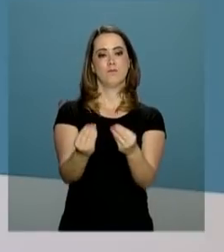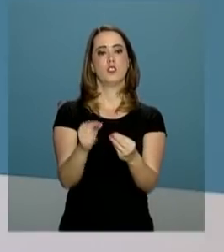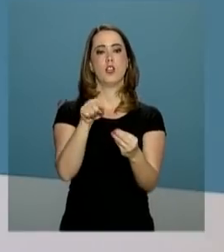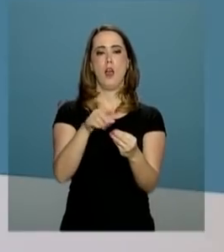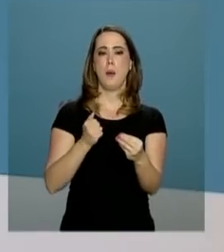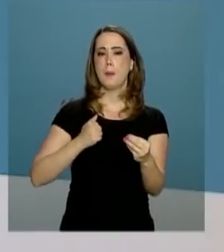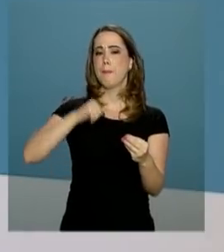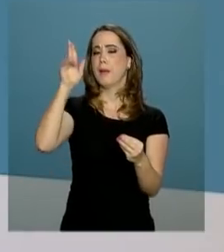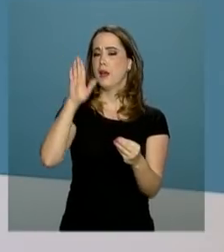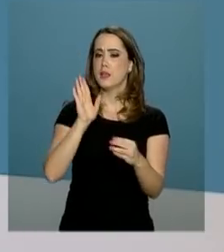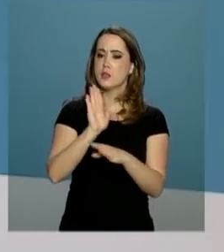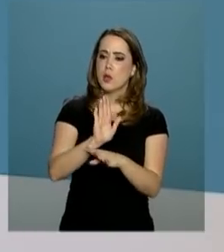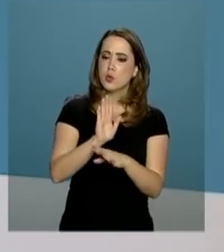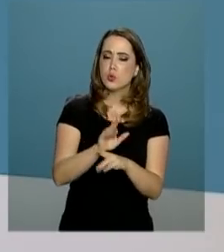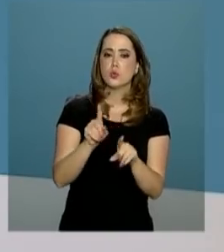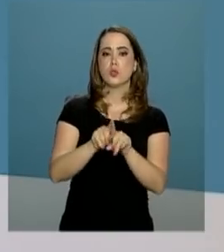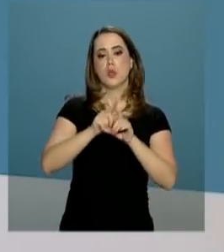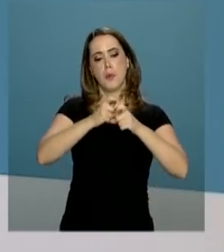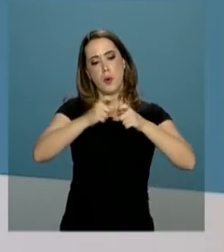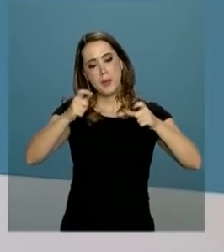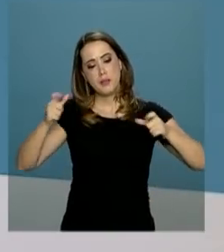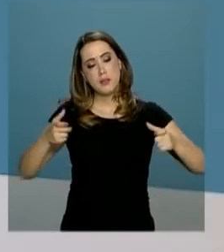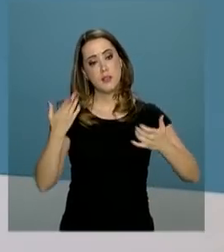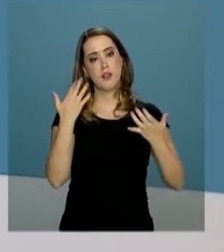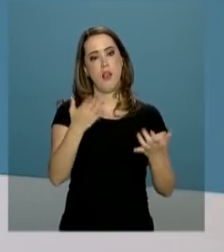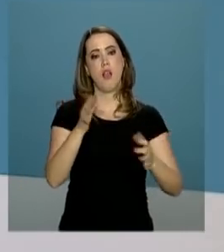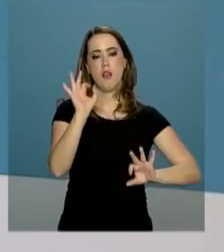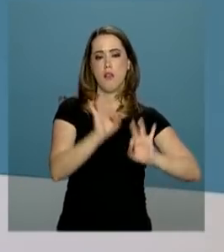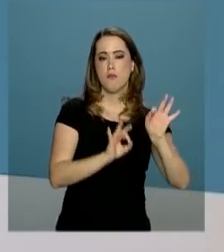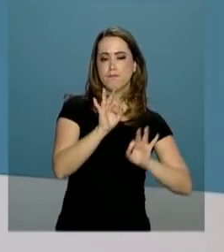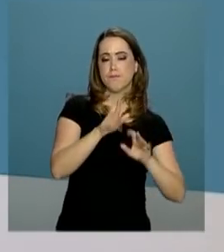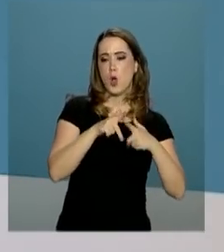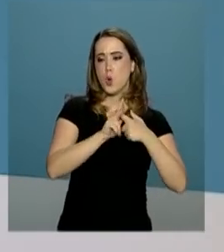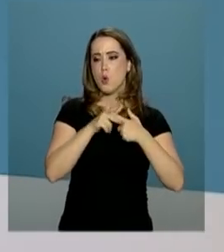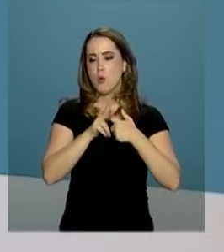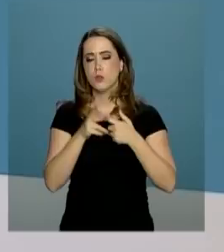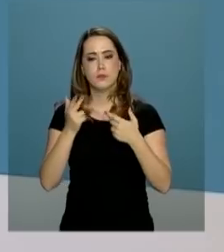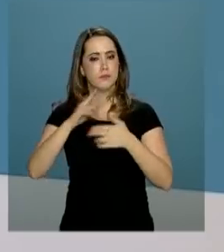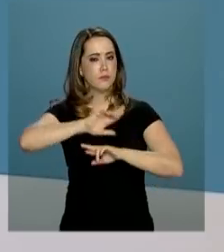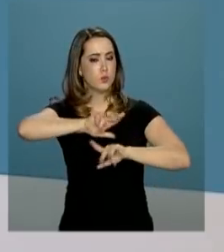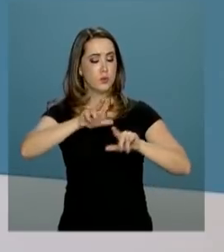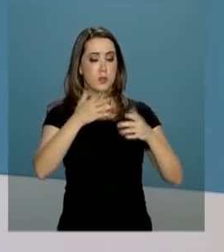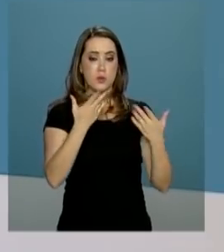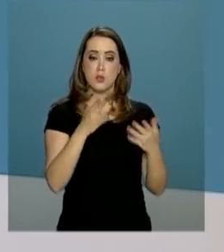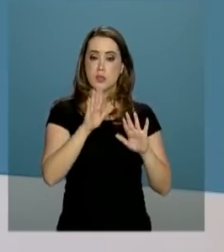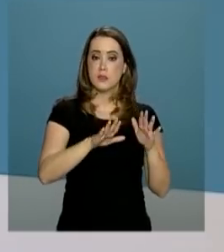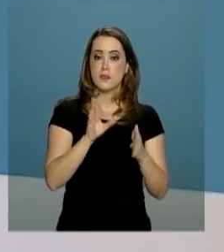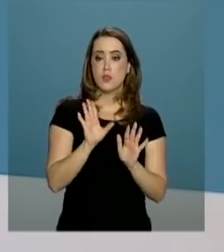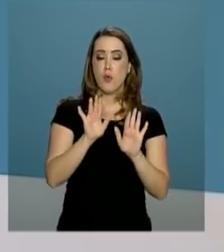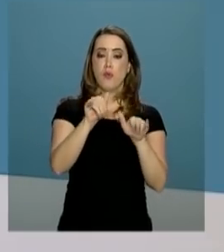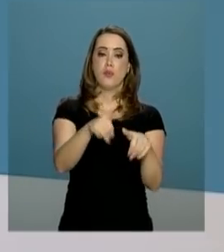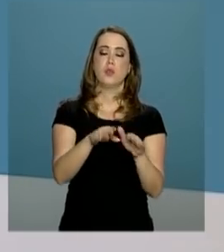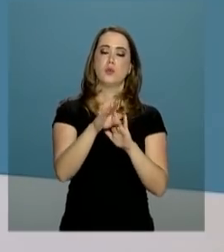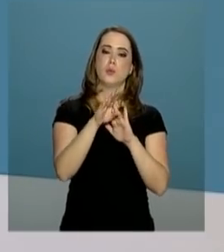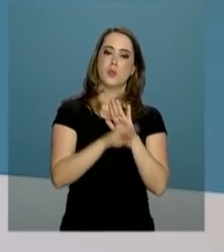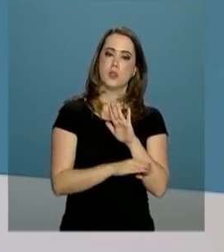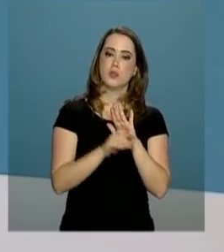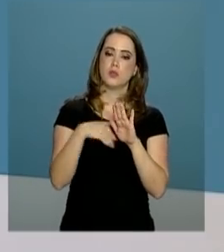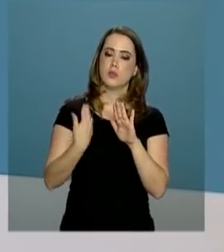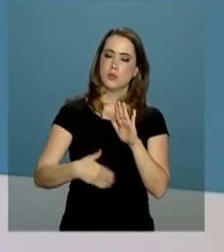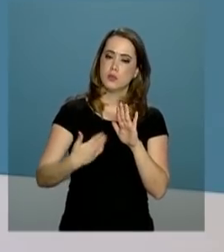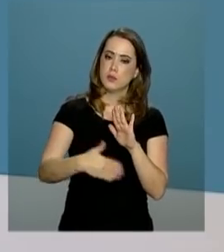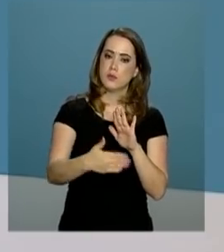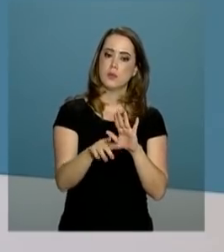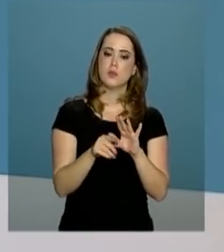a escala de produção, precisa fazer uma adequação para determinados mercados, ou precisa finalizar esse processo de desenvolvimento